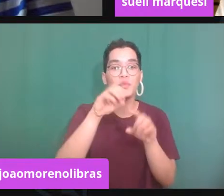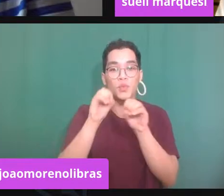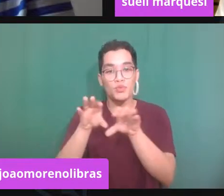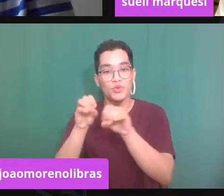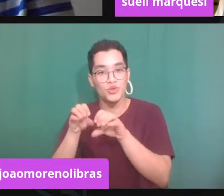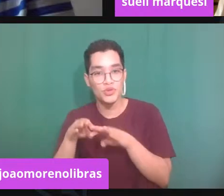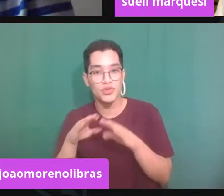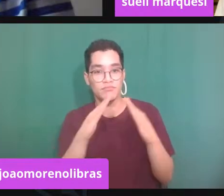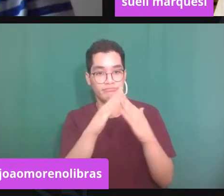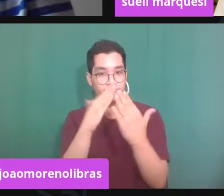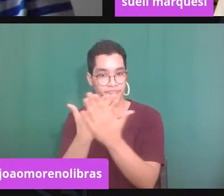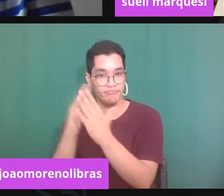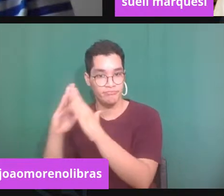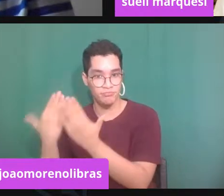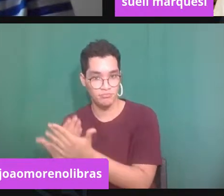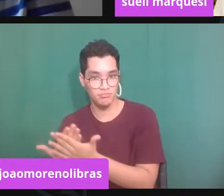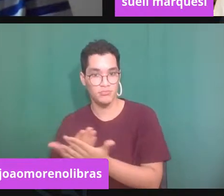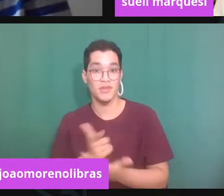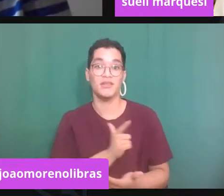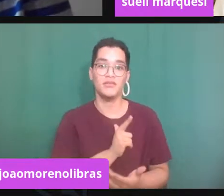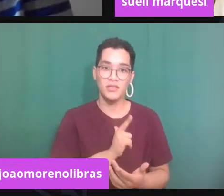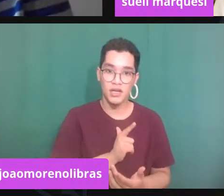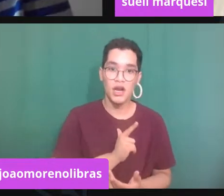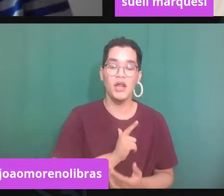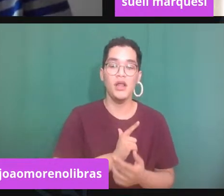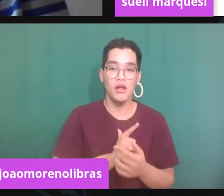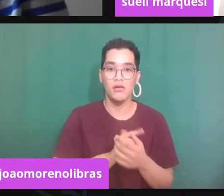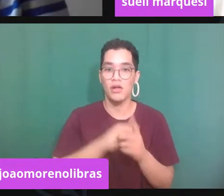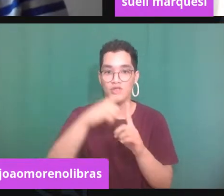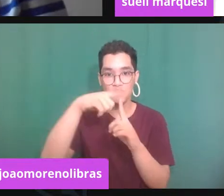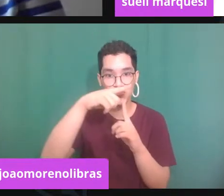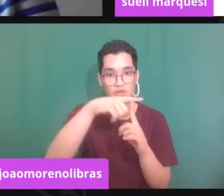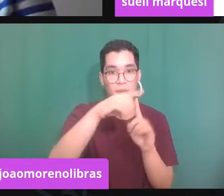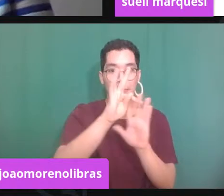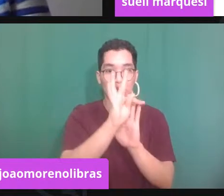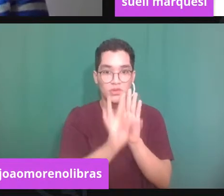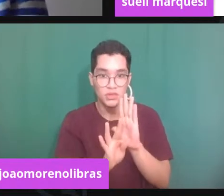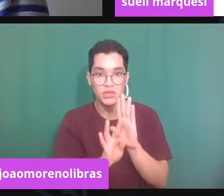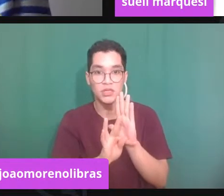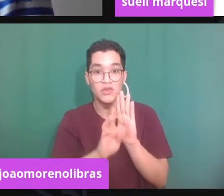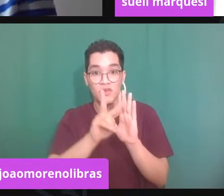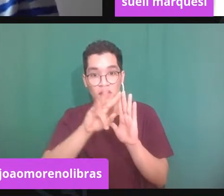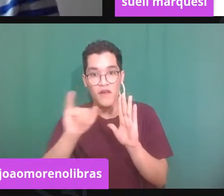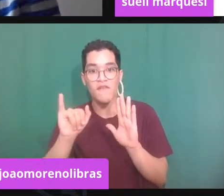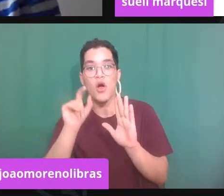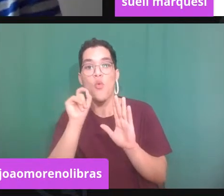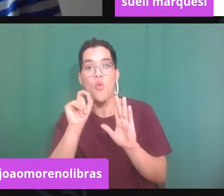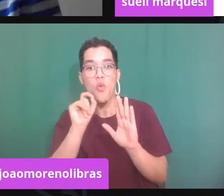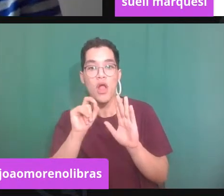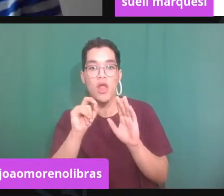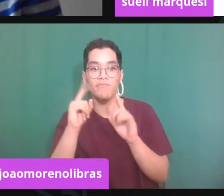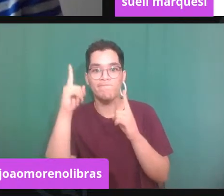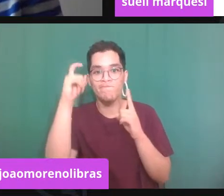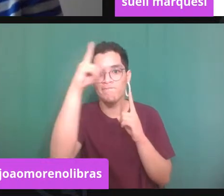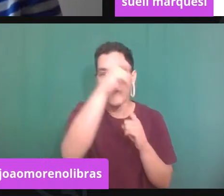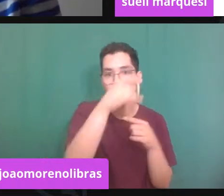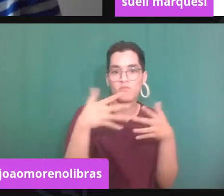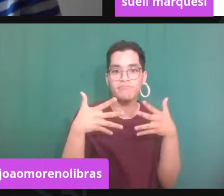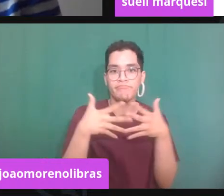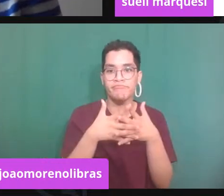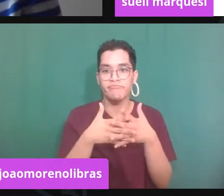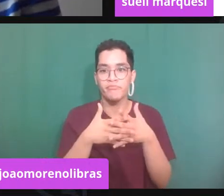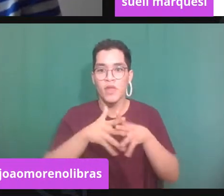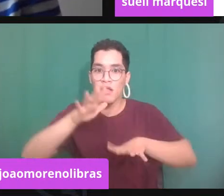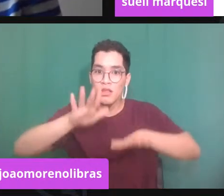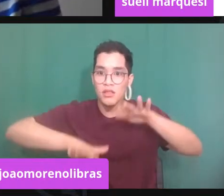os gêneros e os textos aparecem com graus de complexidade maior ou menor, né? Então, a gente